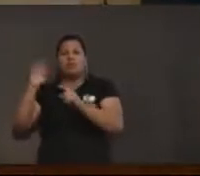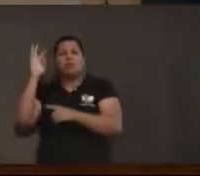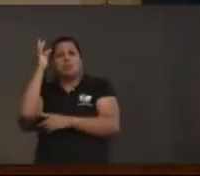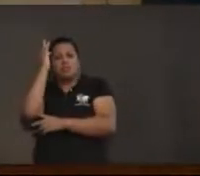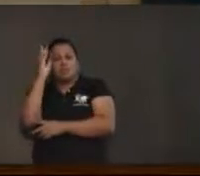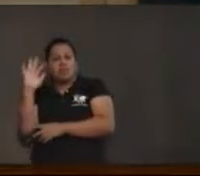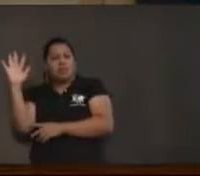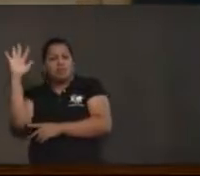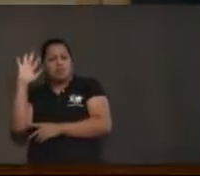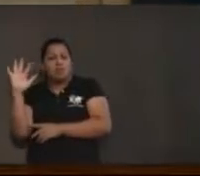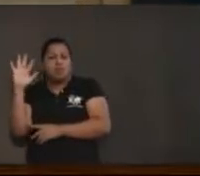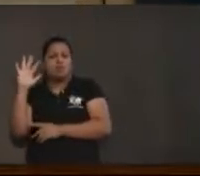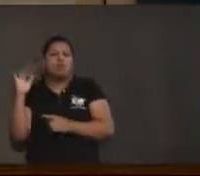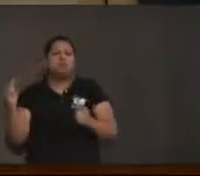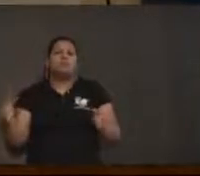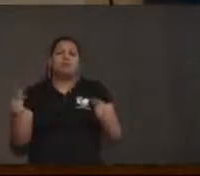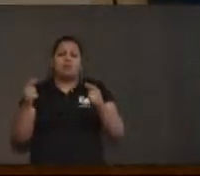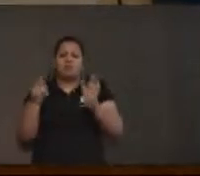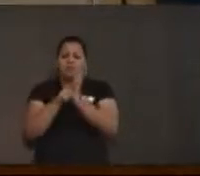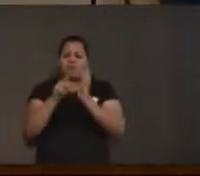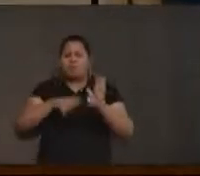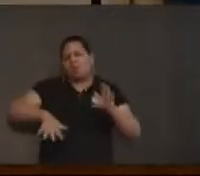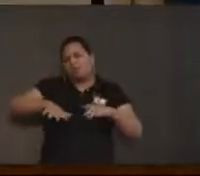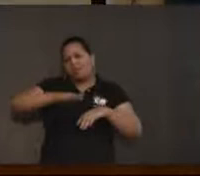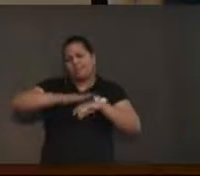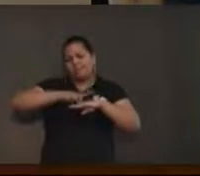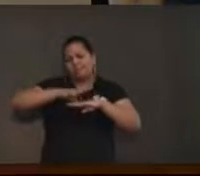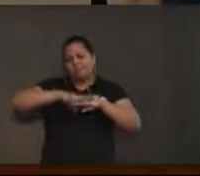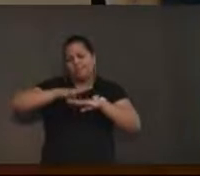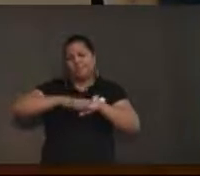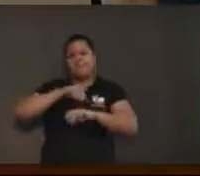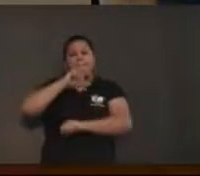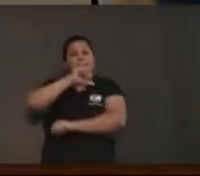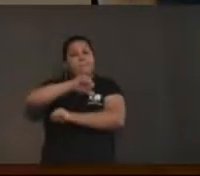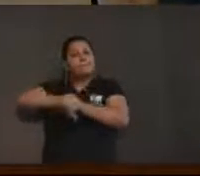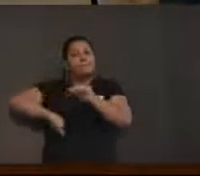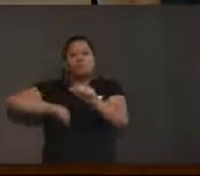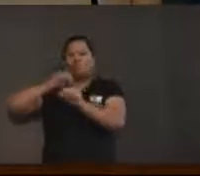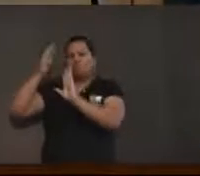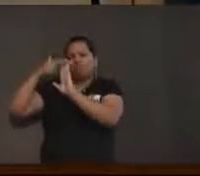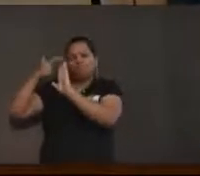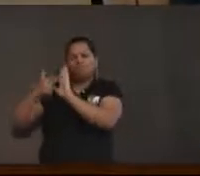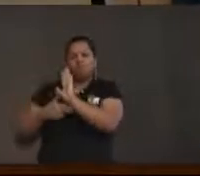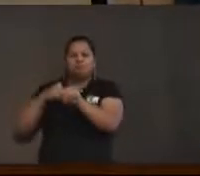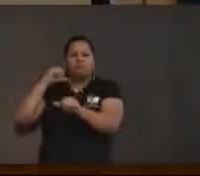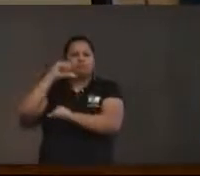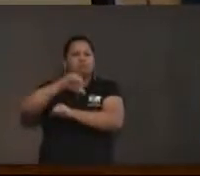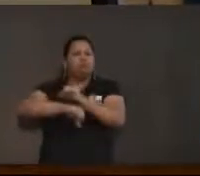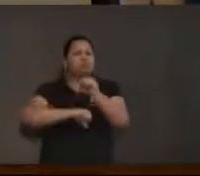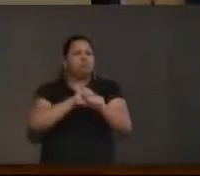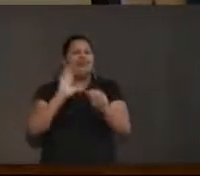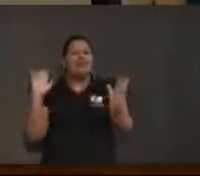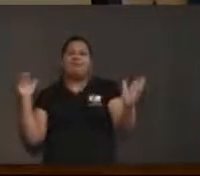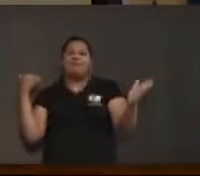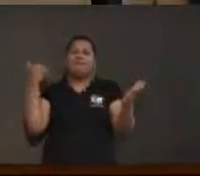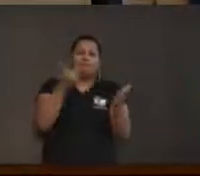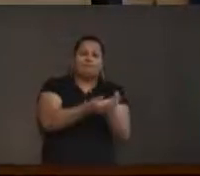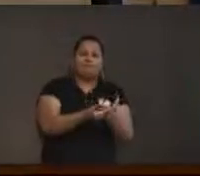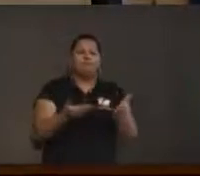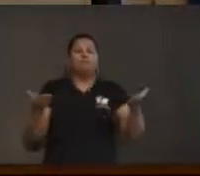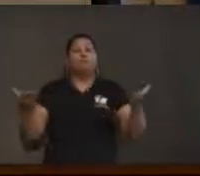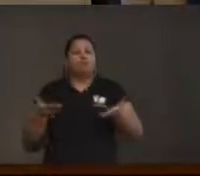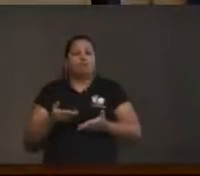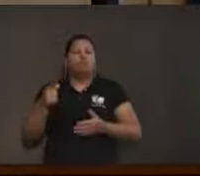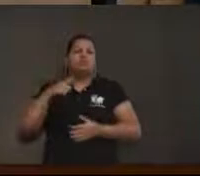área mudou os paradigmas é um teorema do qual até hoje a gente vive com ele porque vários